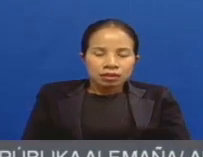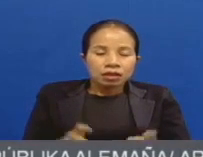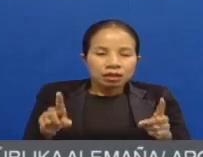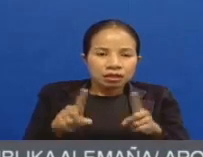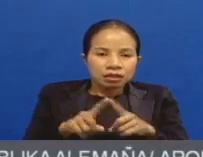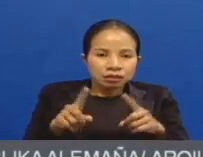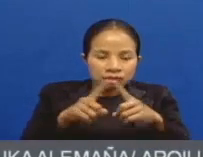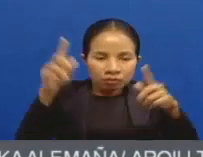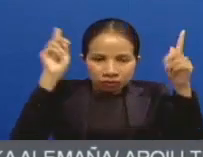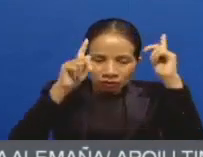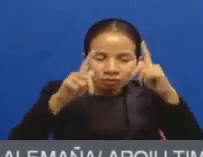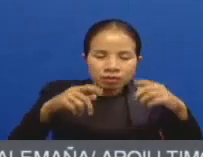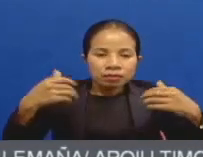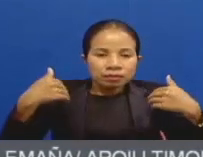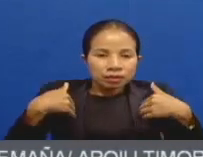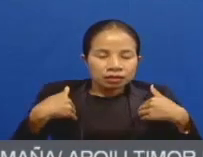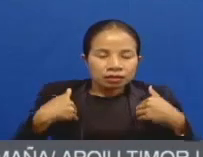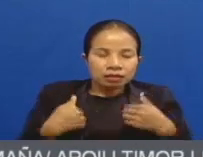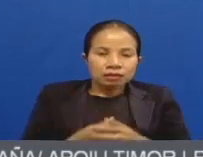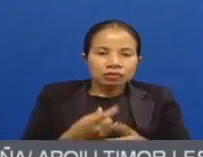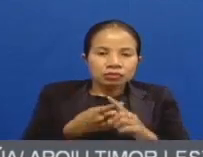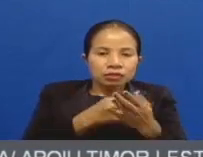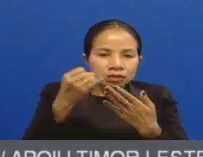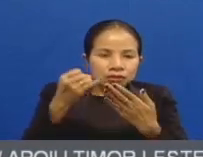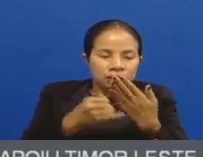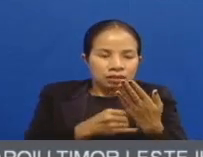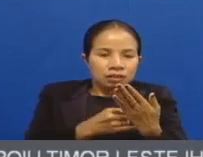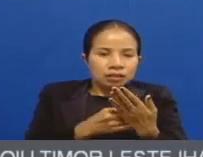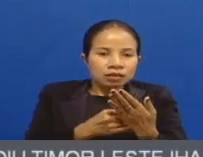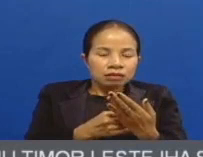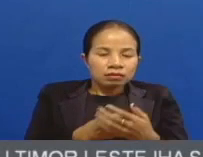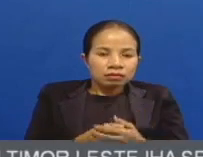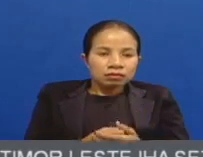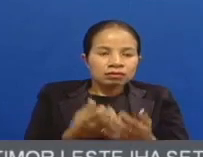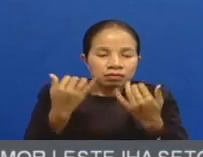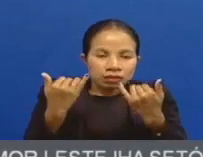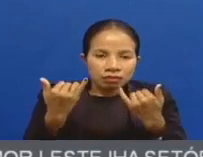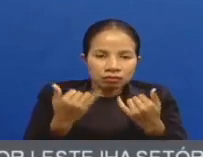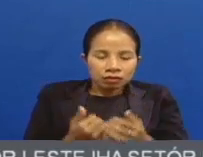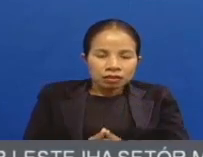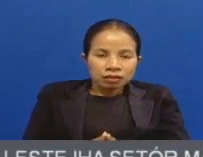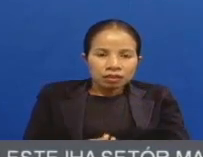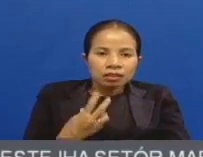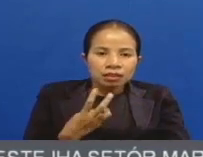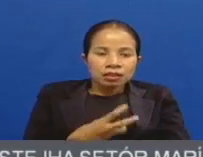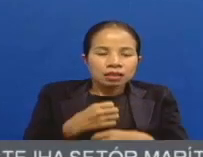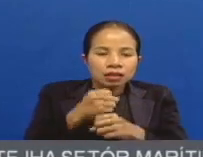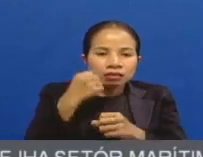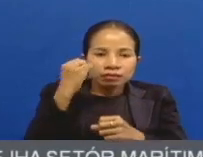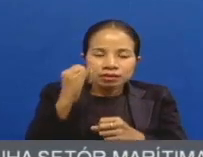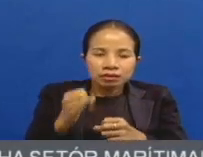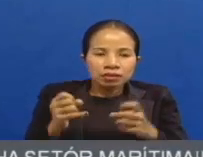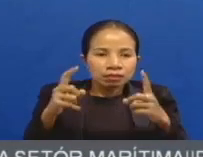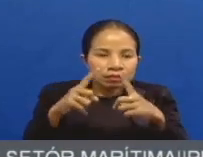baia caso ne maka iha kosi janeiro mai to iha agora ita hala investigação